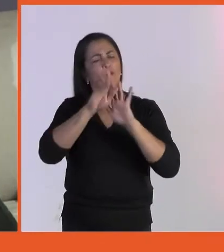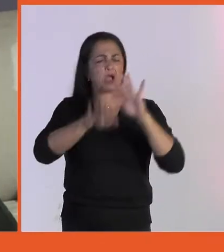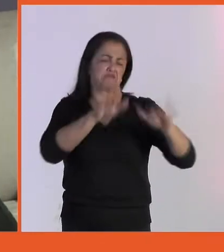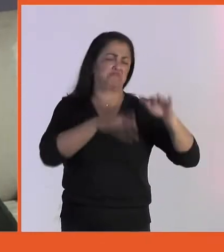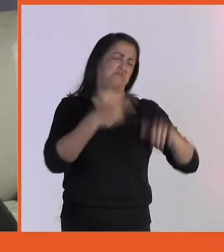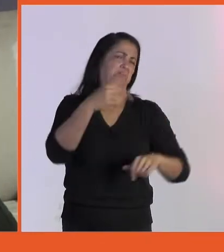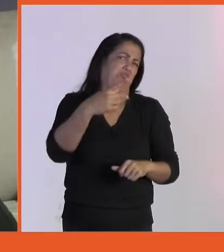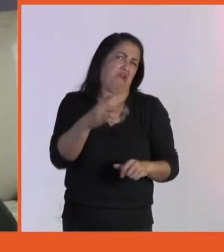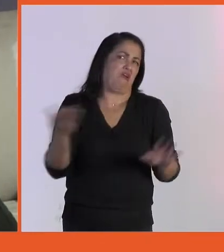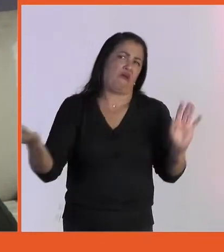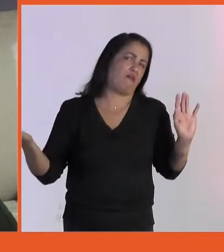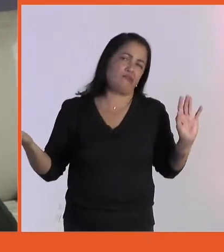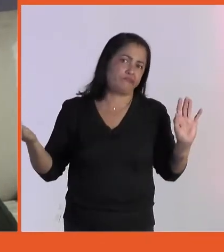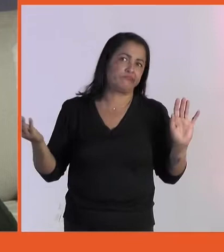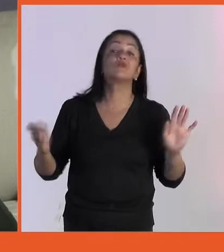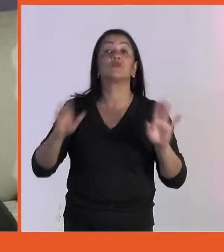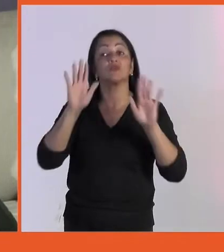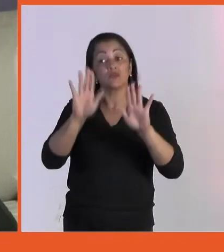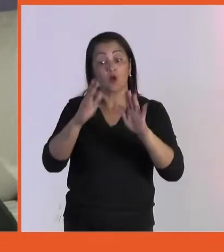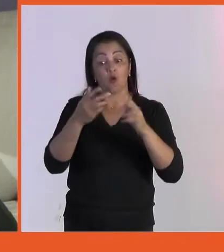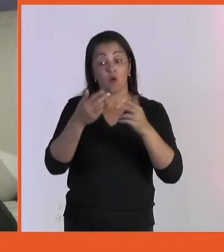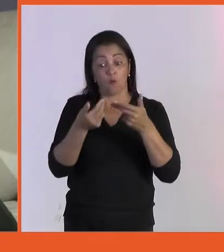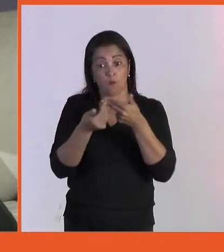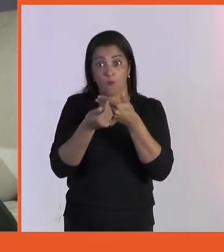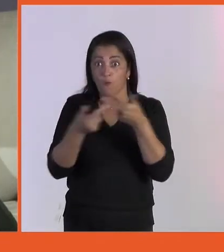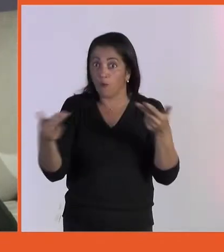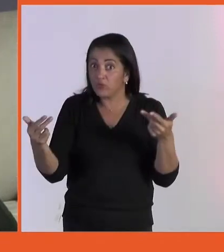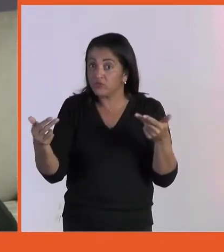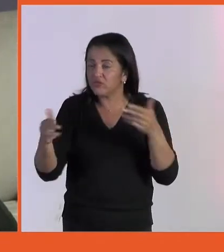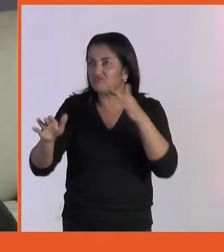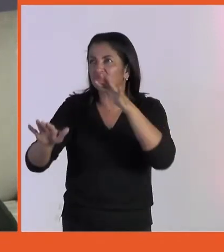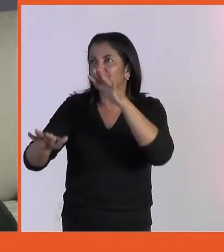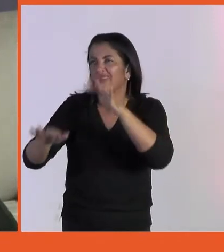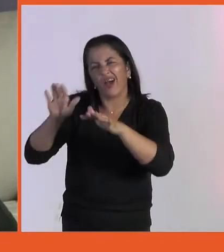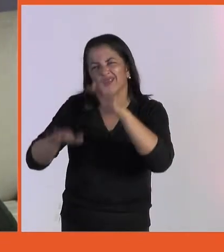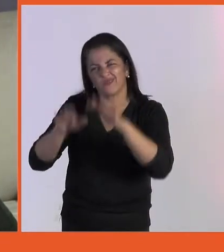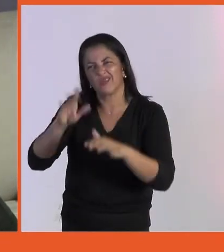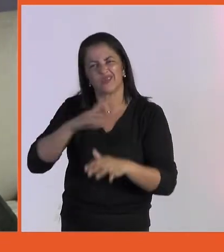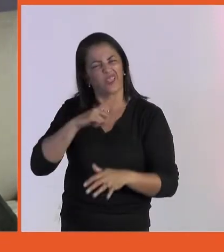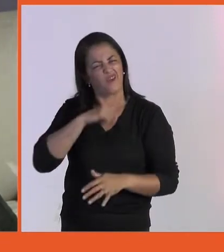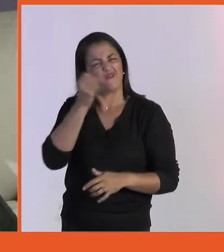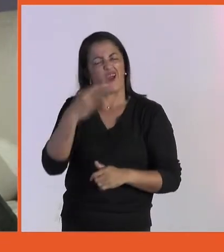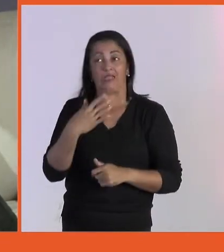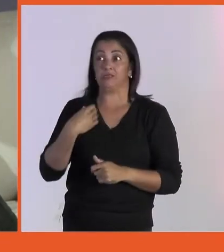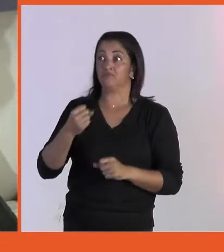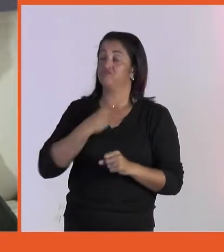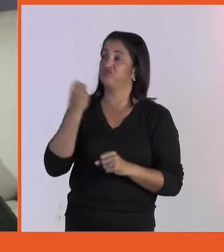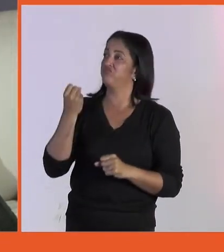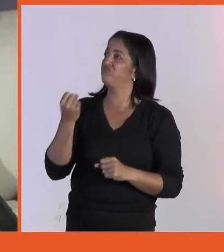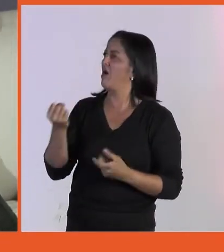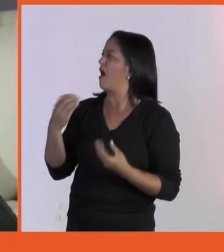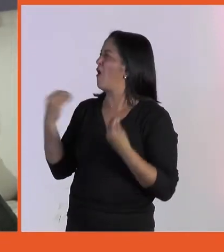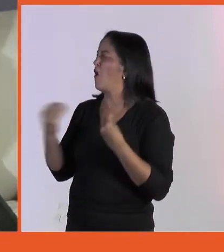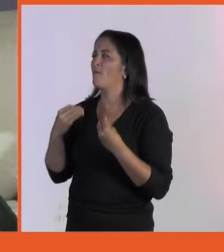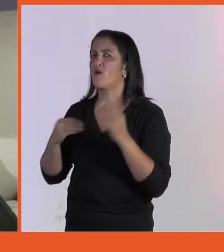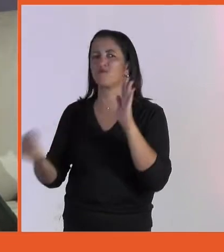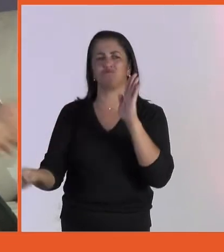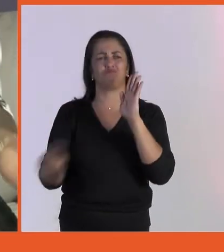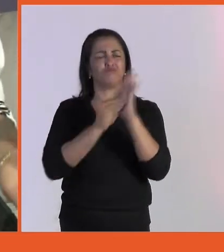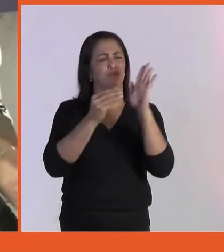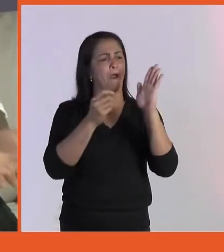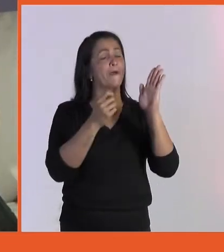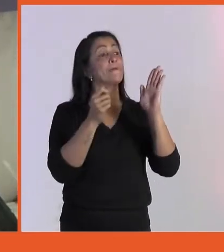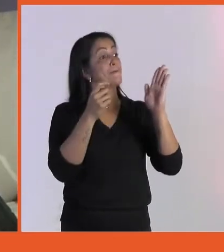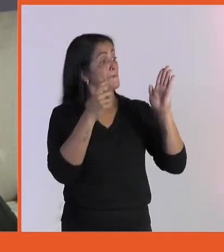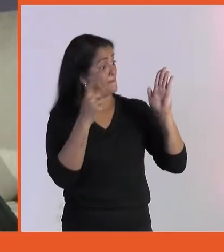dela. São coisas que, às vezes, até a gente pensa, pô, isso pode me limitar. Vou deixar de fechar com marca tal, vou deixar de fazer